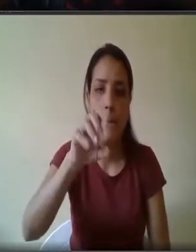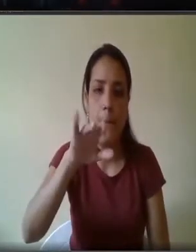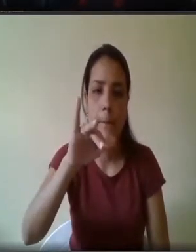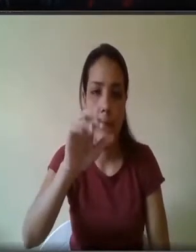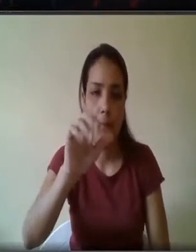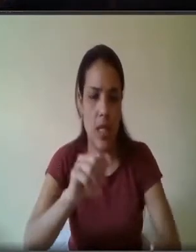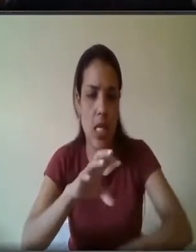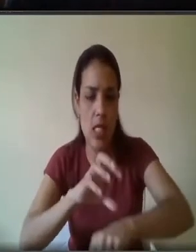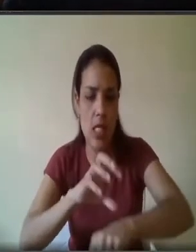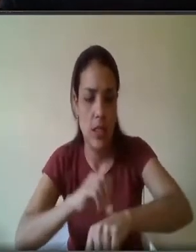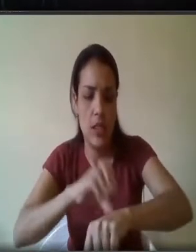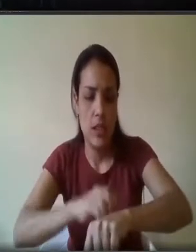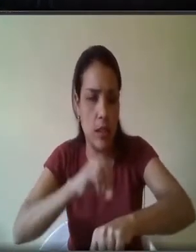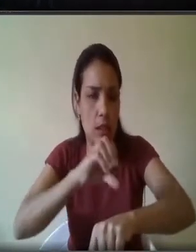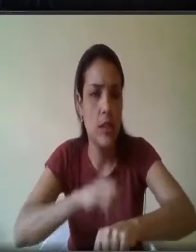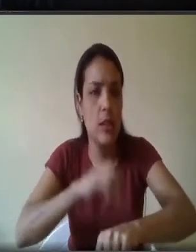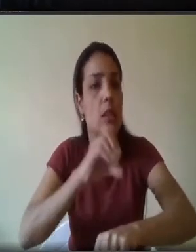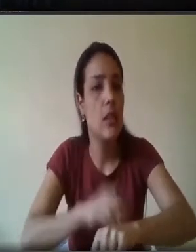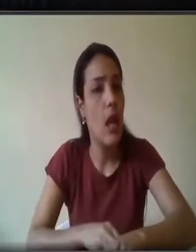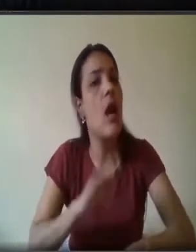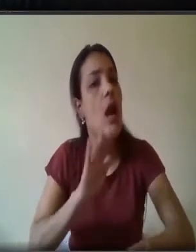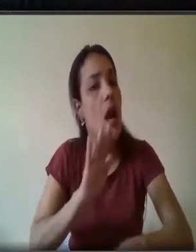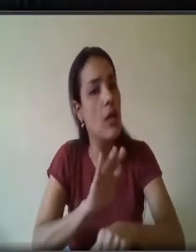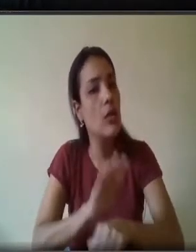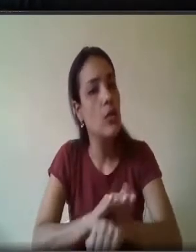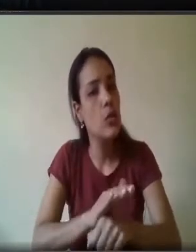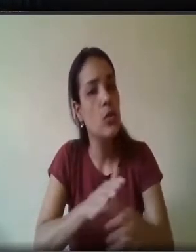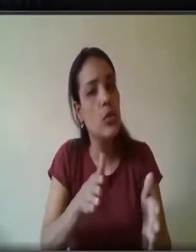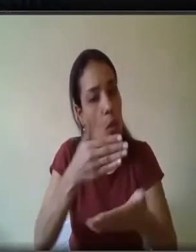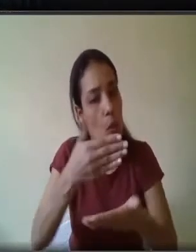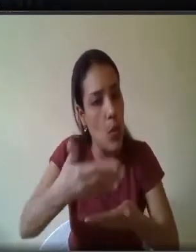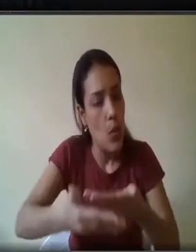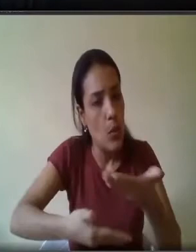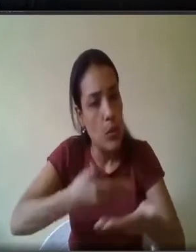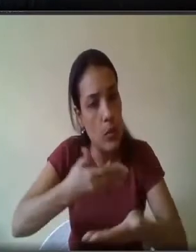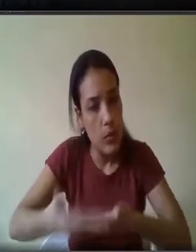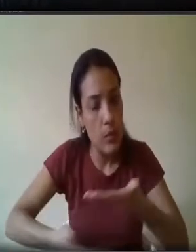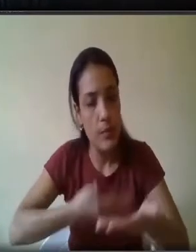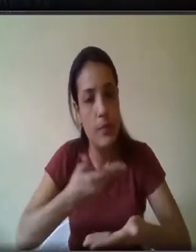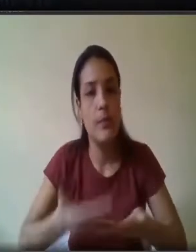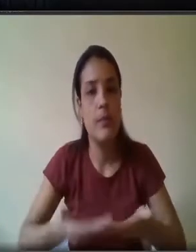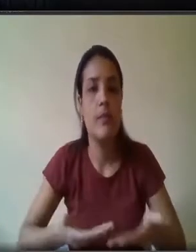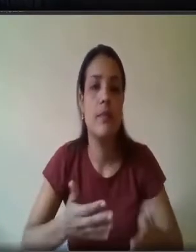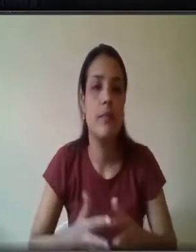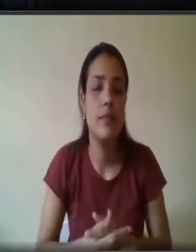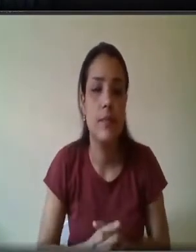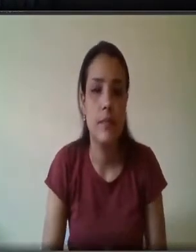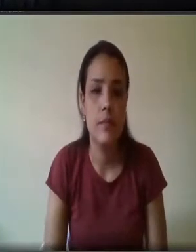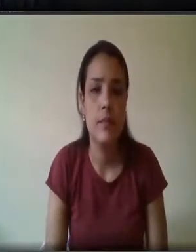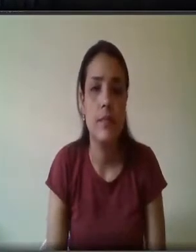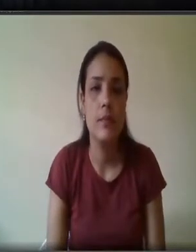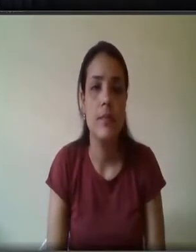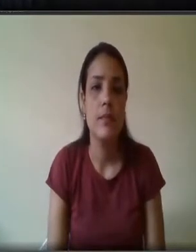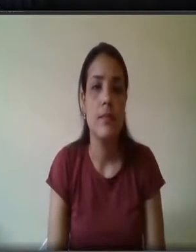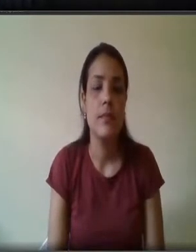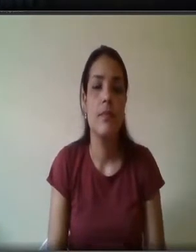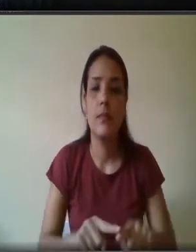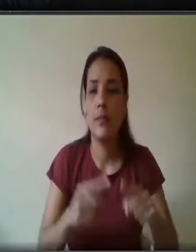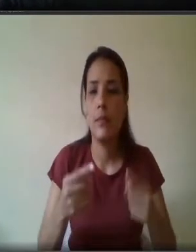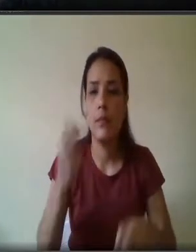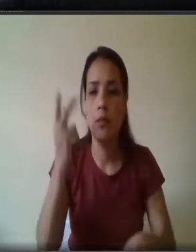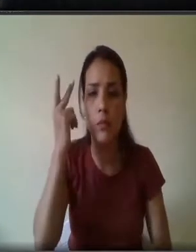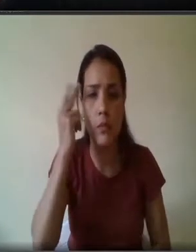para um processo parecido com o intemperismo. Tá? Mas o mais comum é o